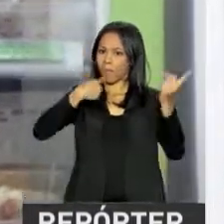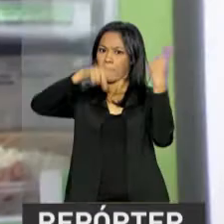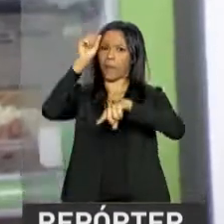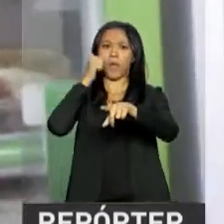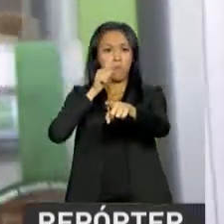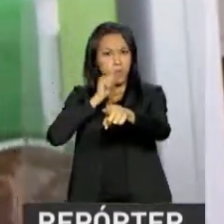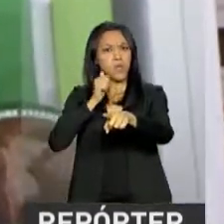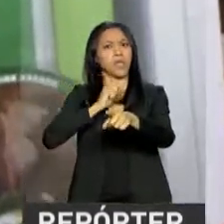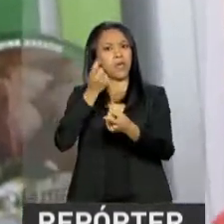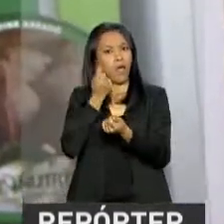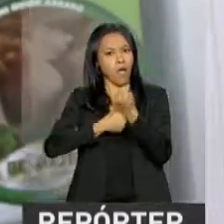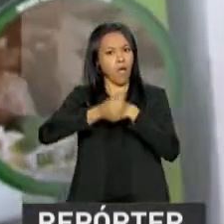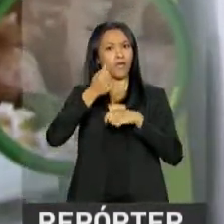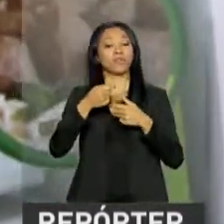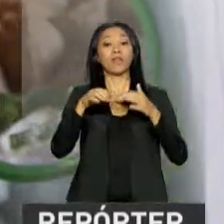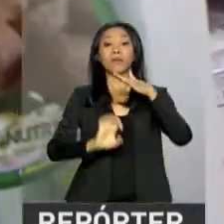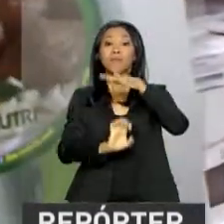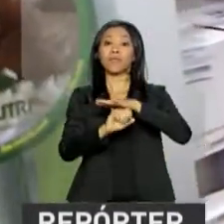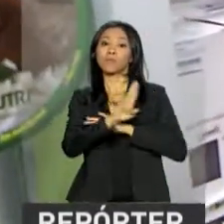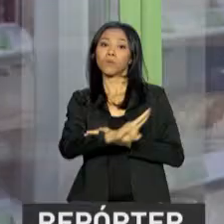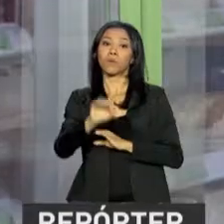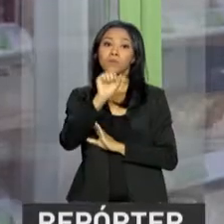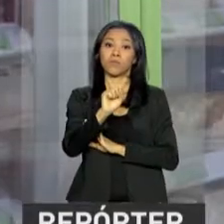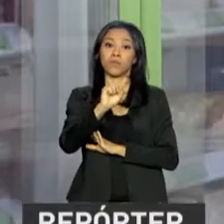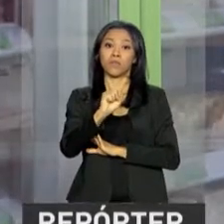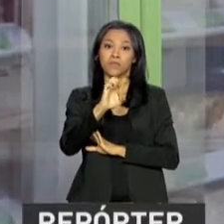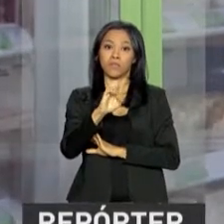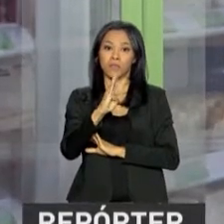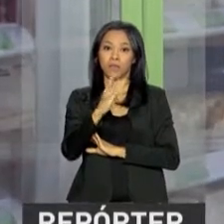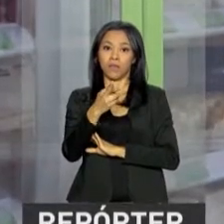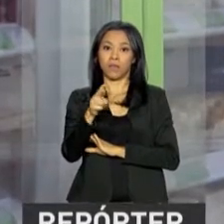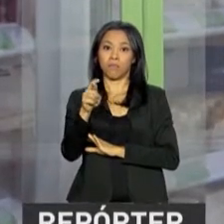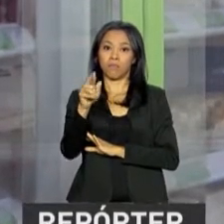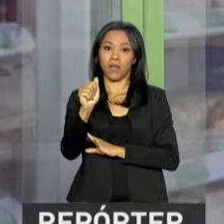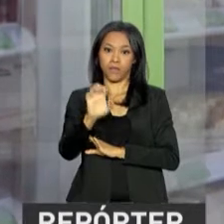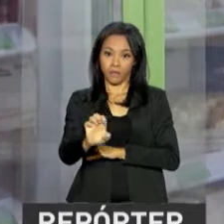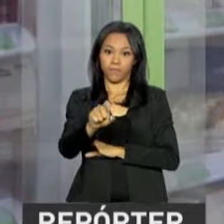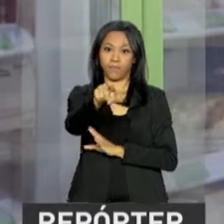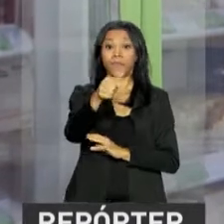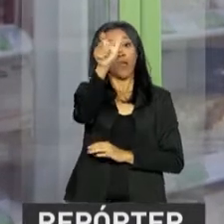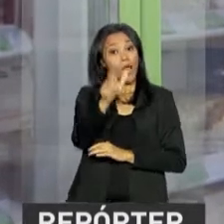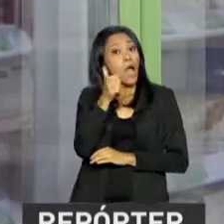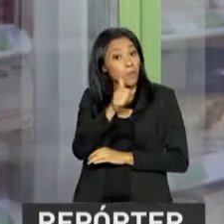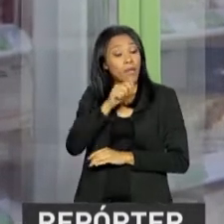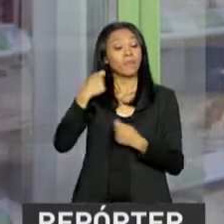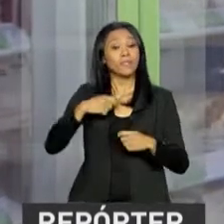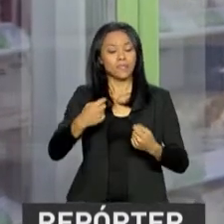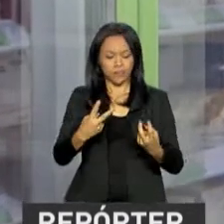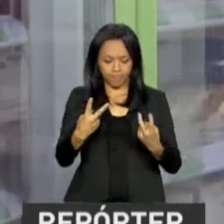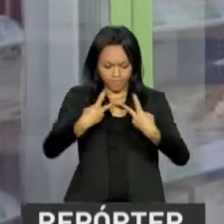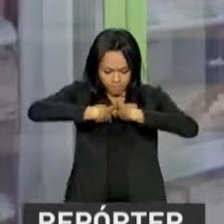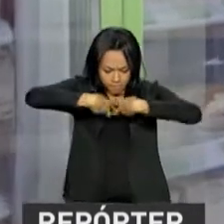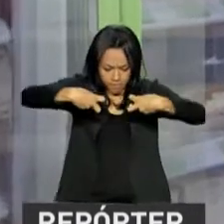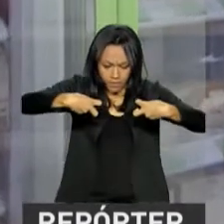mulher de negócios do sebrae em 2016 eu acredito que a mulher ela tem que conseguir enxergar dentro dela